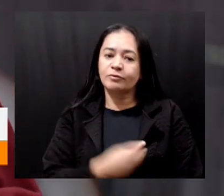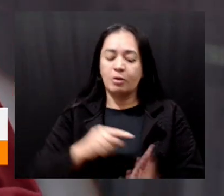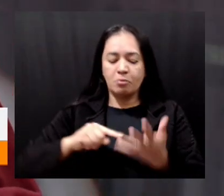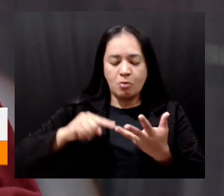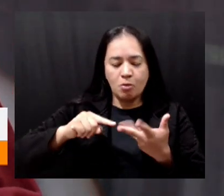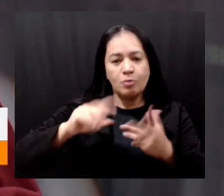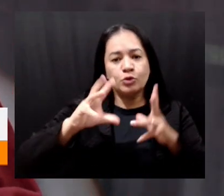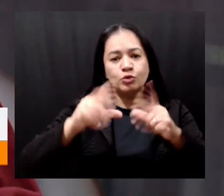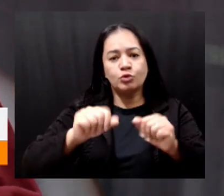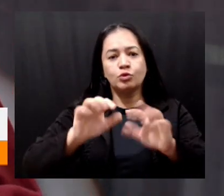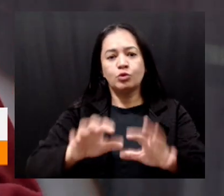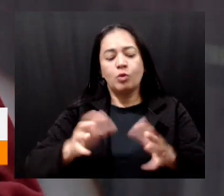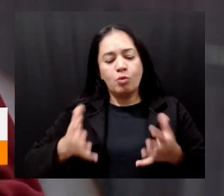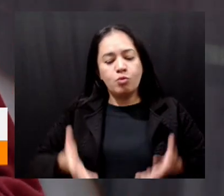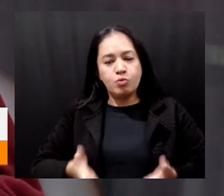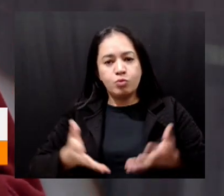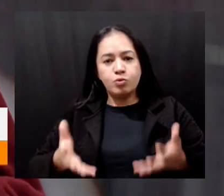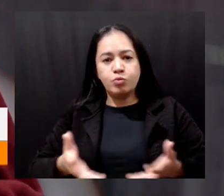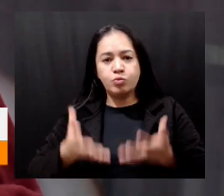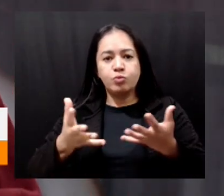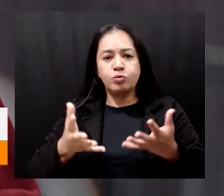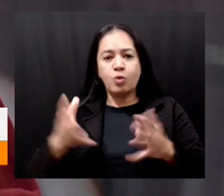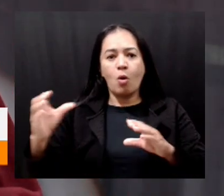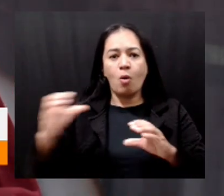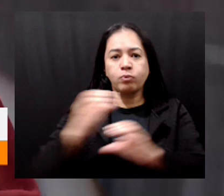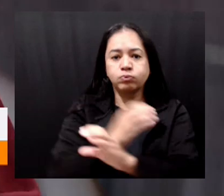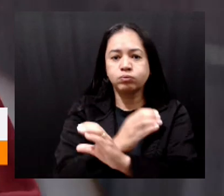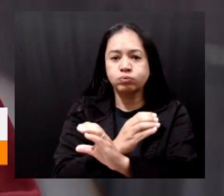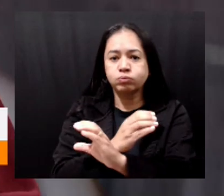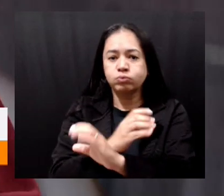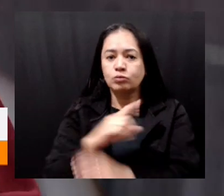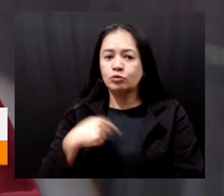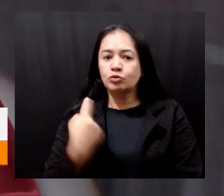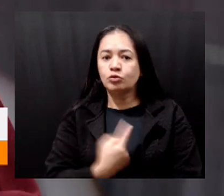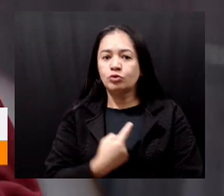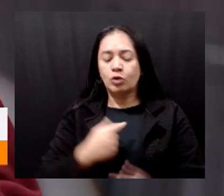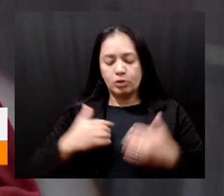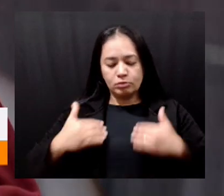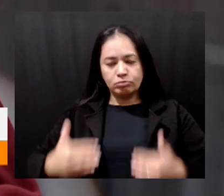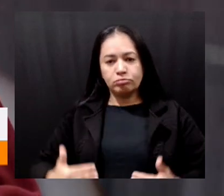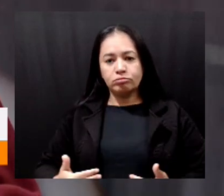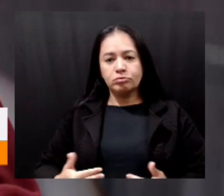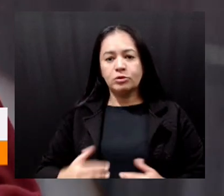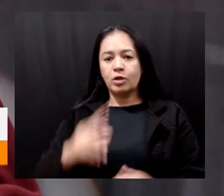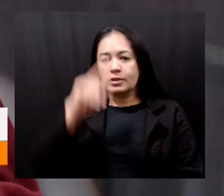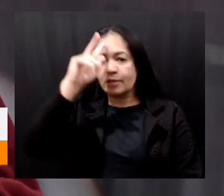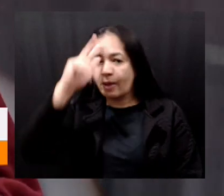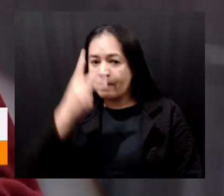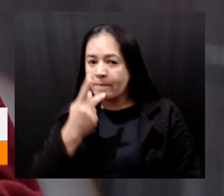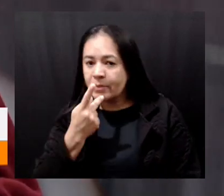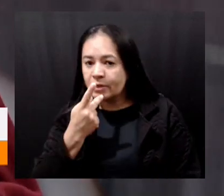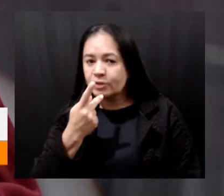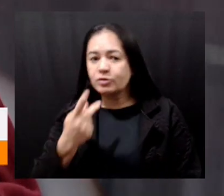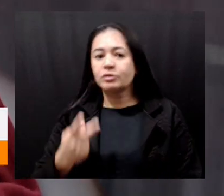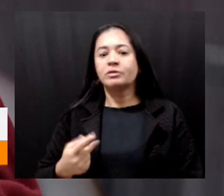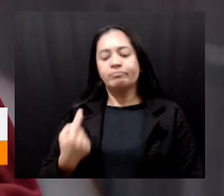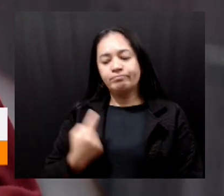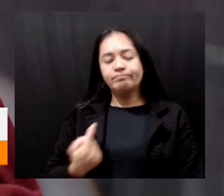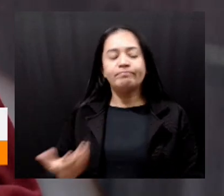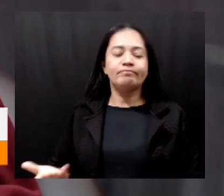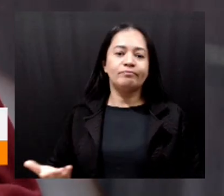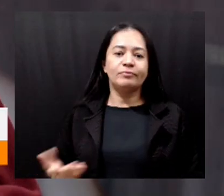formação do nosso funcionamento, da nossa personalidade e da nossa individualidade. E quando a gente fala